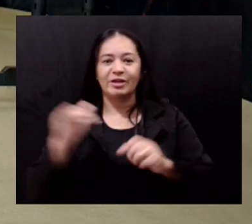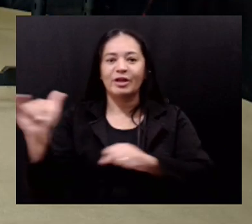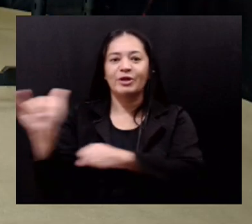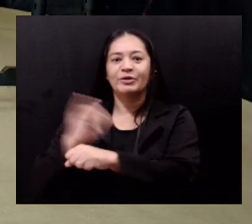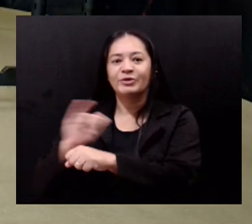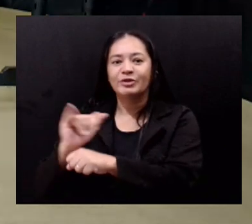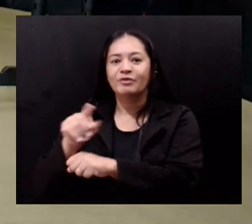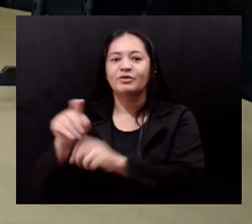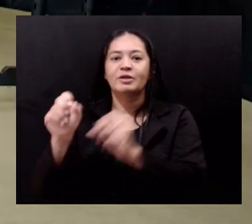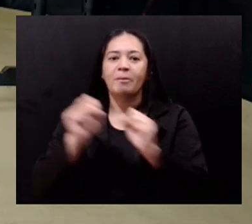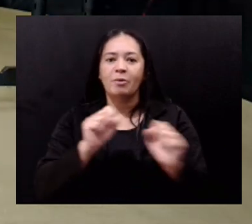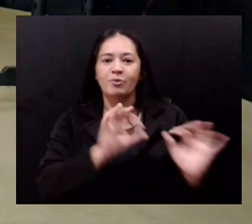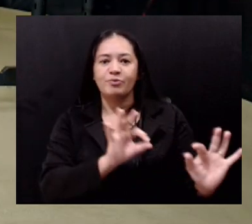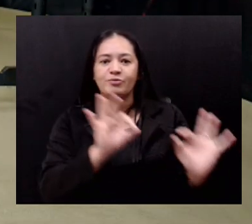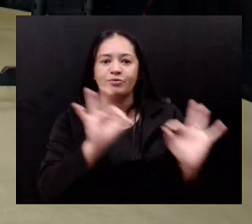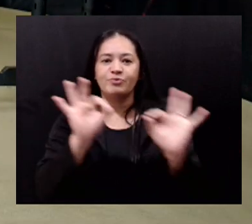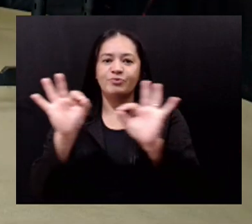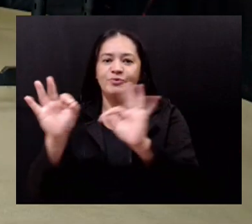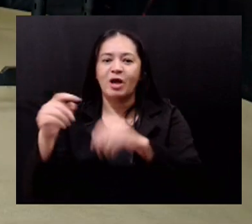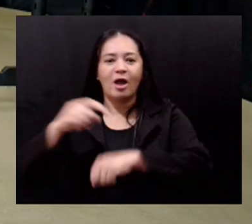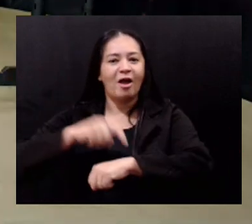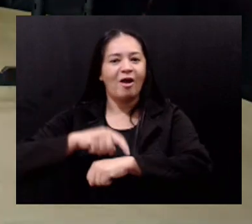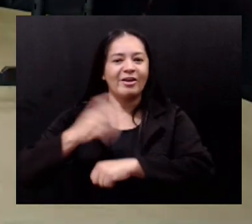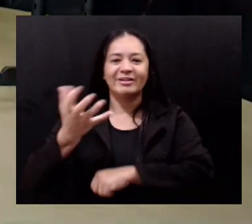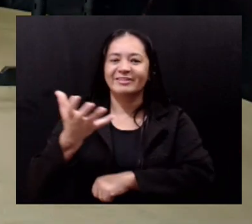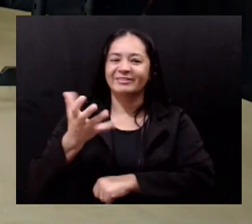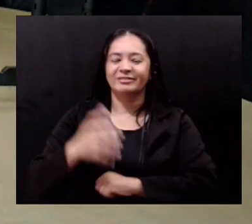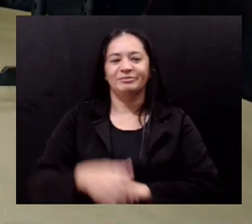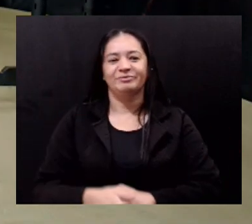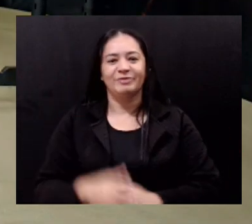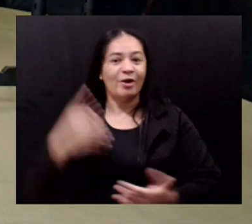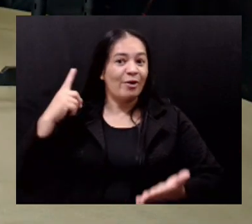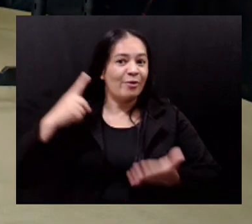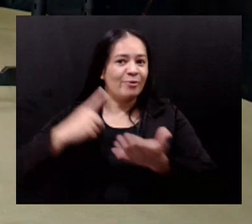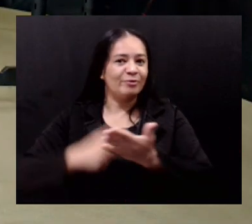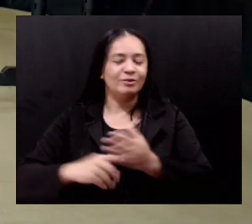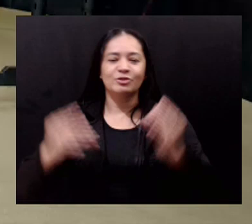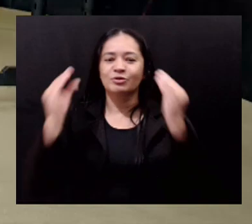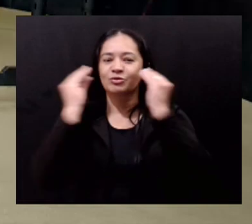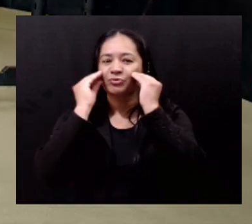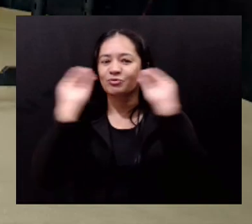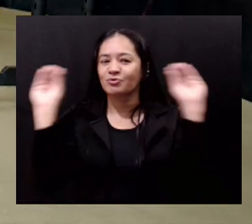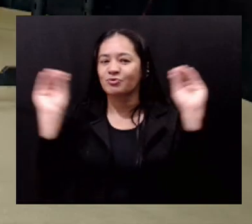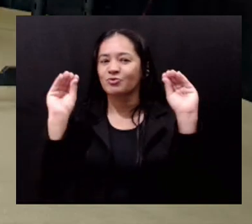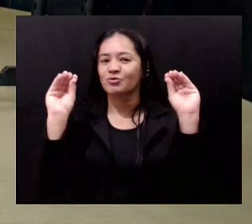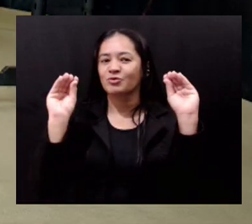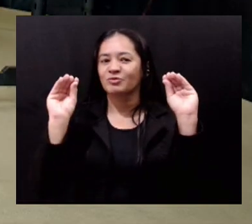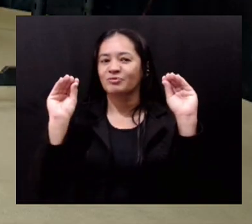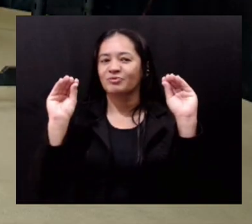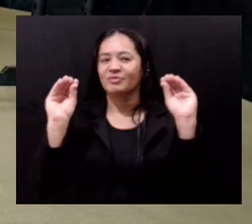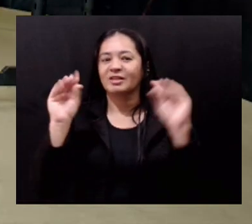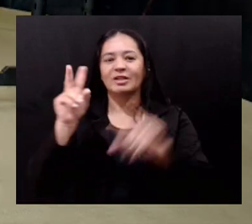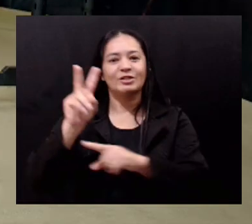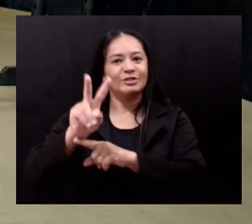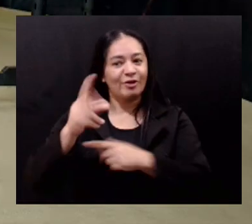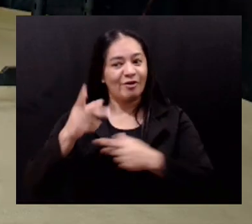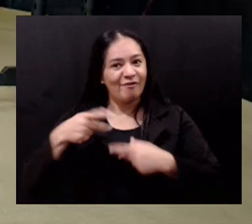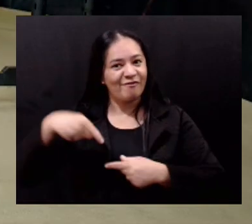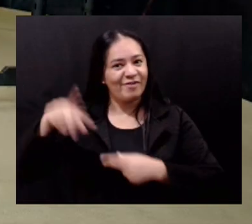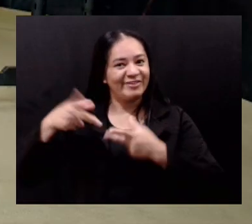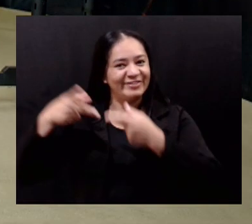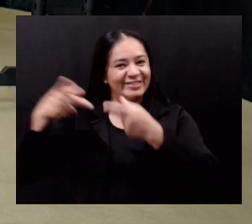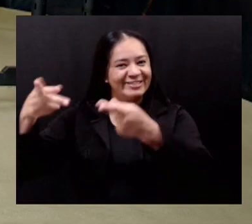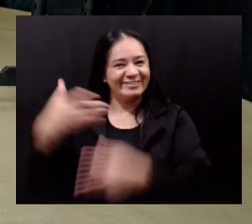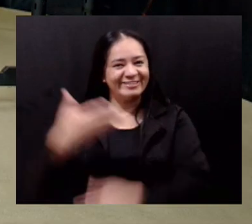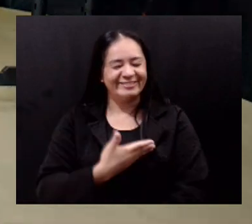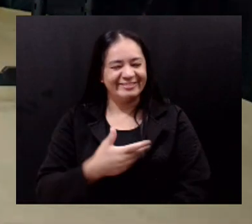acompanhar quando você quiser. Combinado? Beijo grande pra você, bom fim de semana, se cuide, vai visitar seu amigo, viu? Não esquece